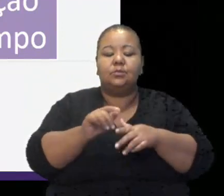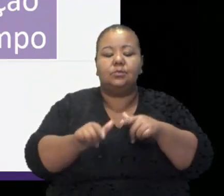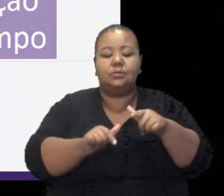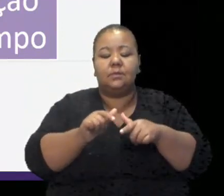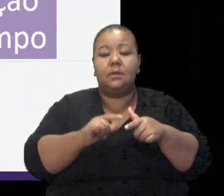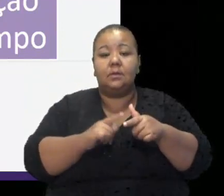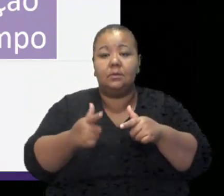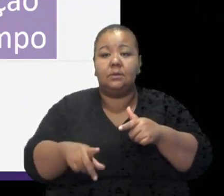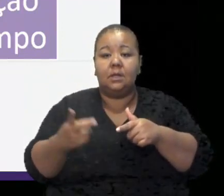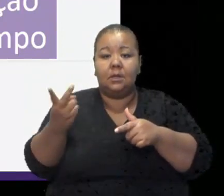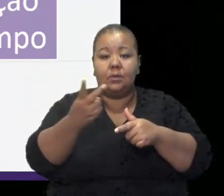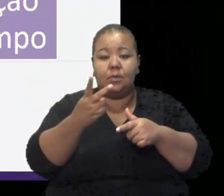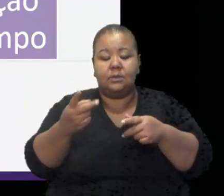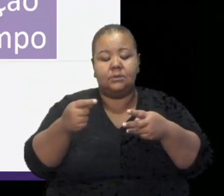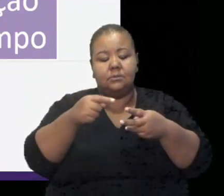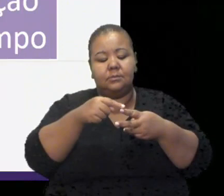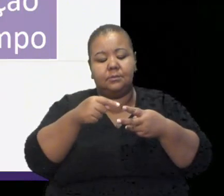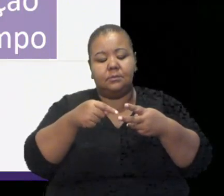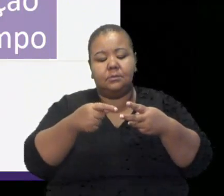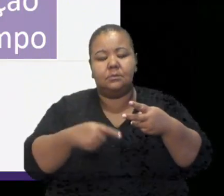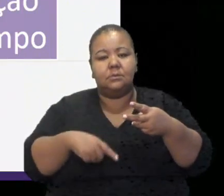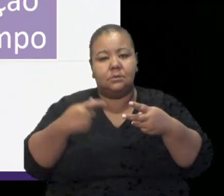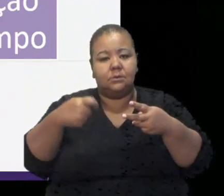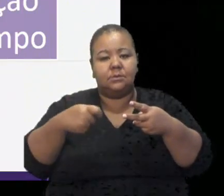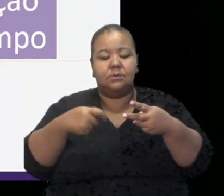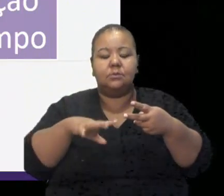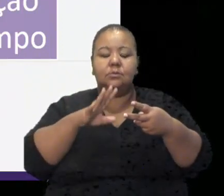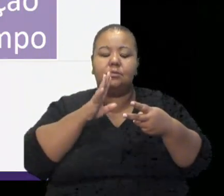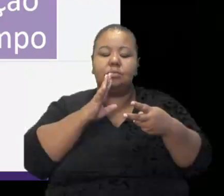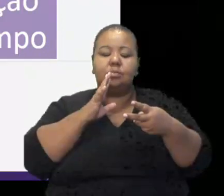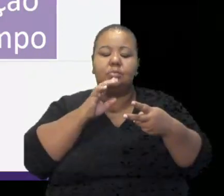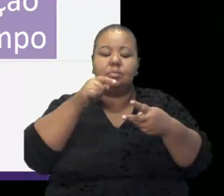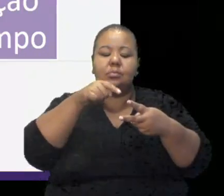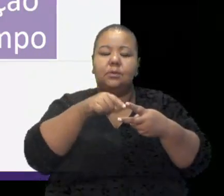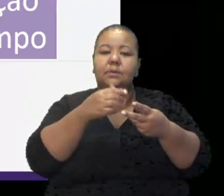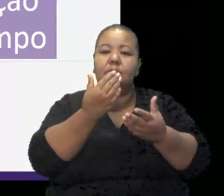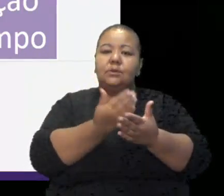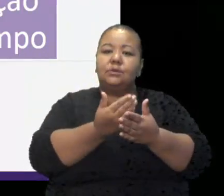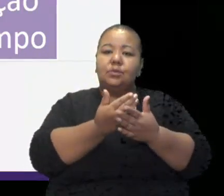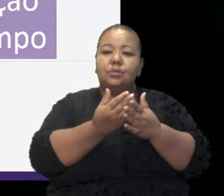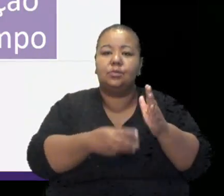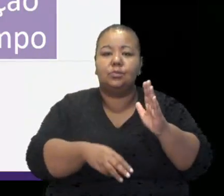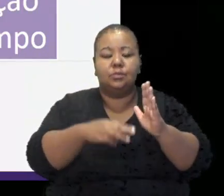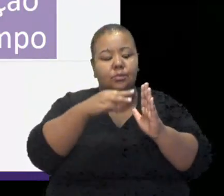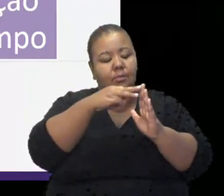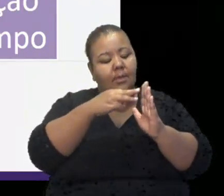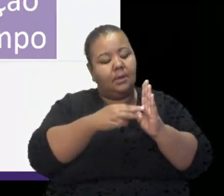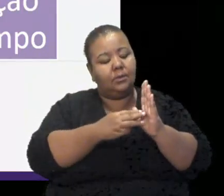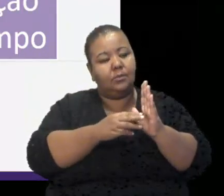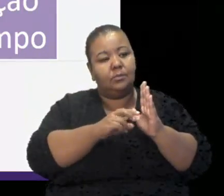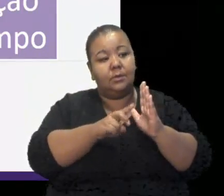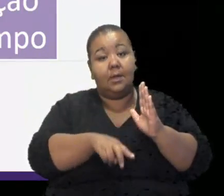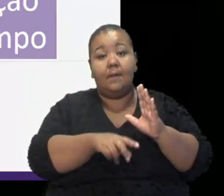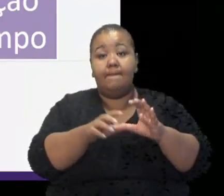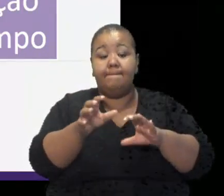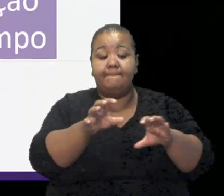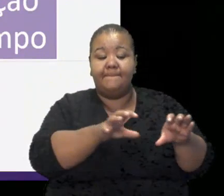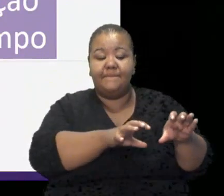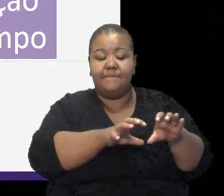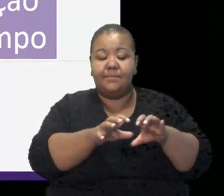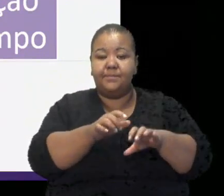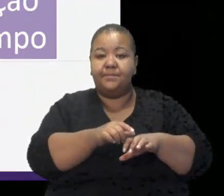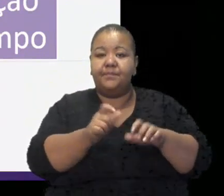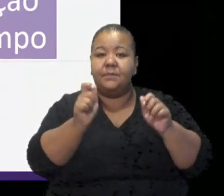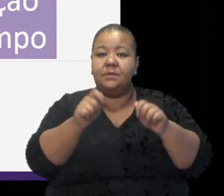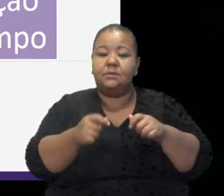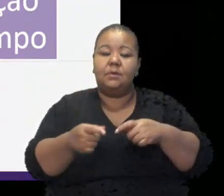outros estudos que eu preciso conhecer que vão me dar resultado. O primeiro é o estudo do método, que a gente chama de estudo de movimentos, e aí a